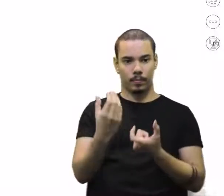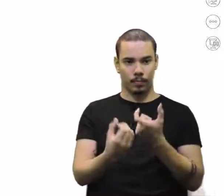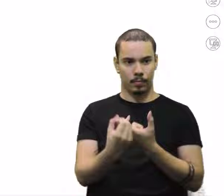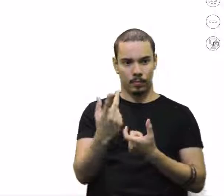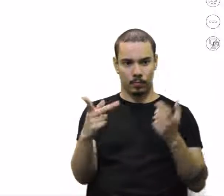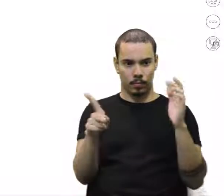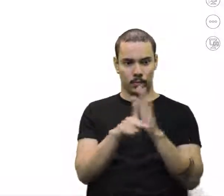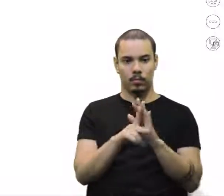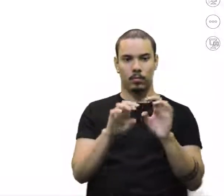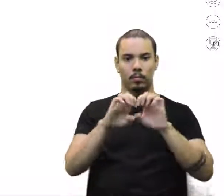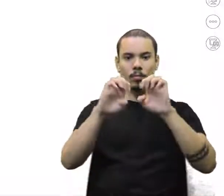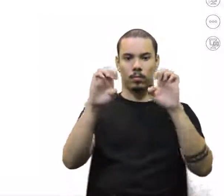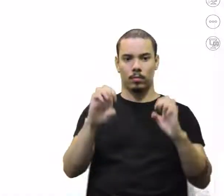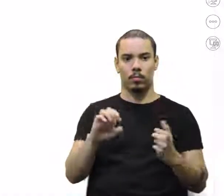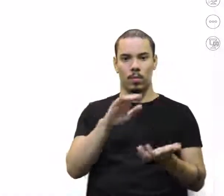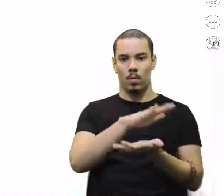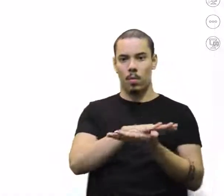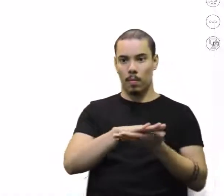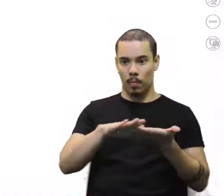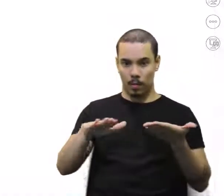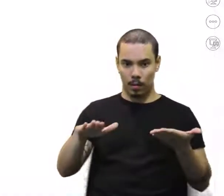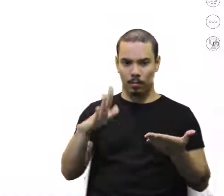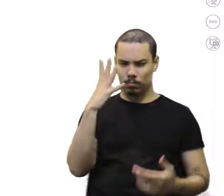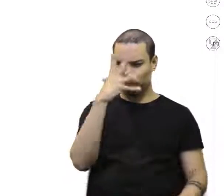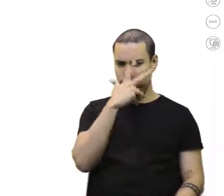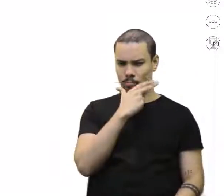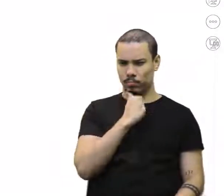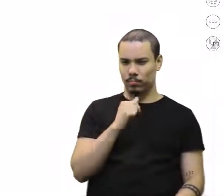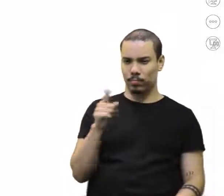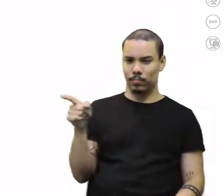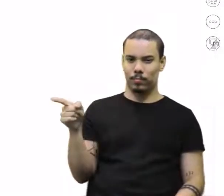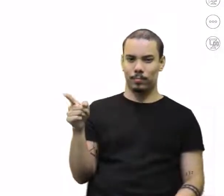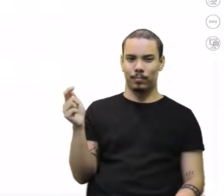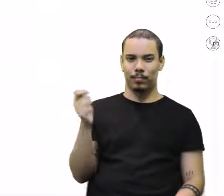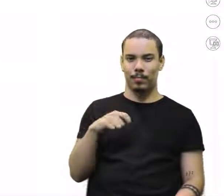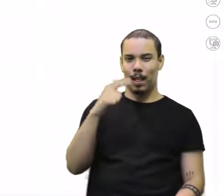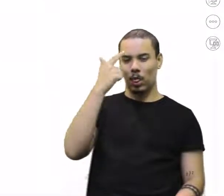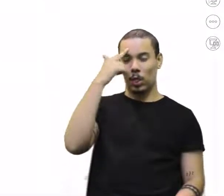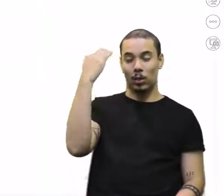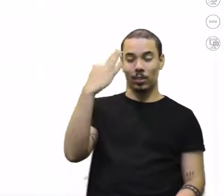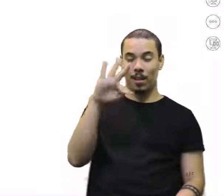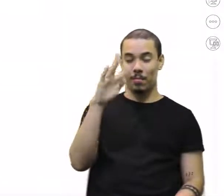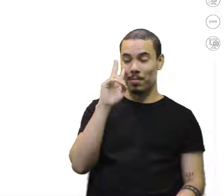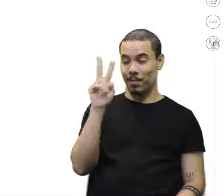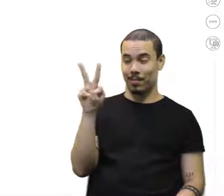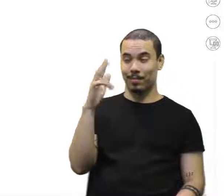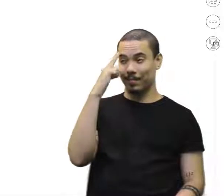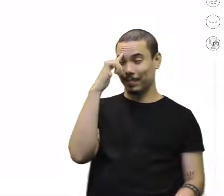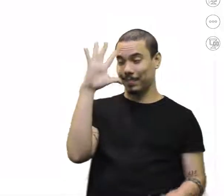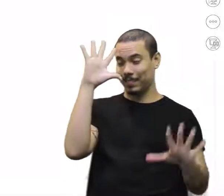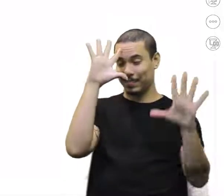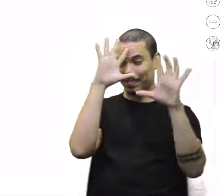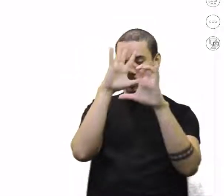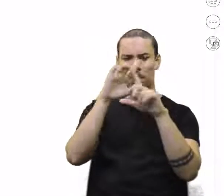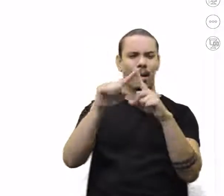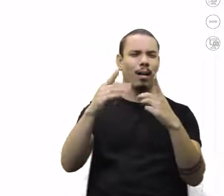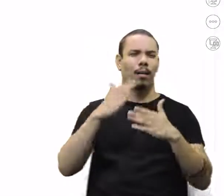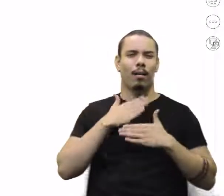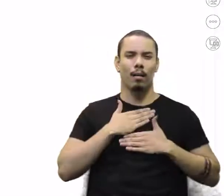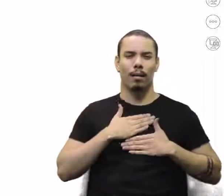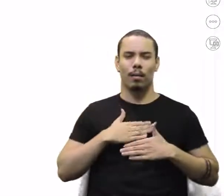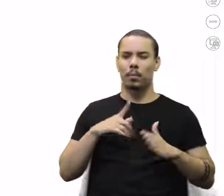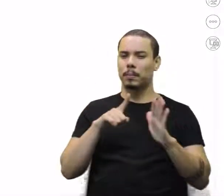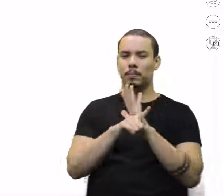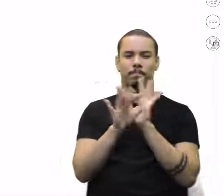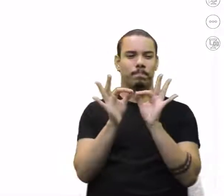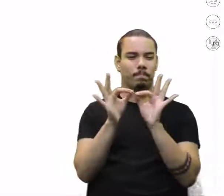fórmula estrutural dela aqui, ó, gente. Bonito, né? Dá até dor de cabeça de olhar. Mas, ó, calma que a questão é